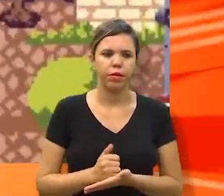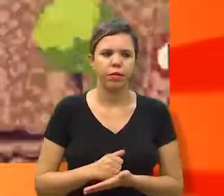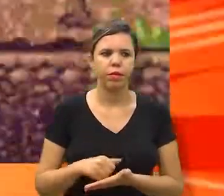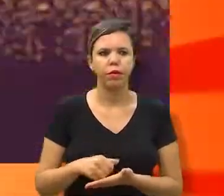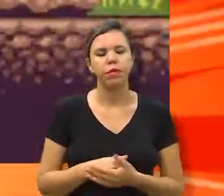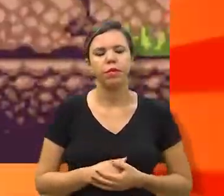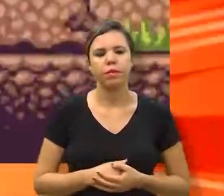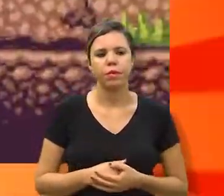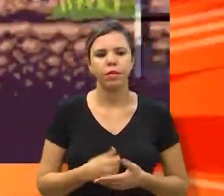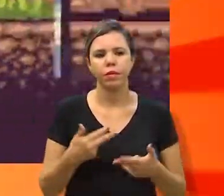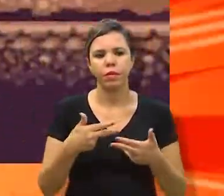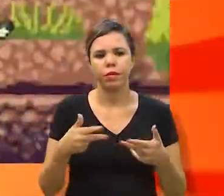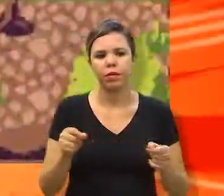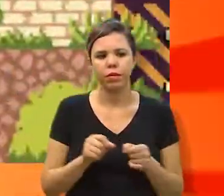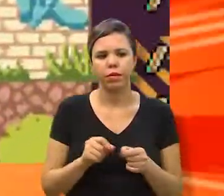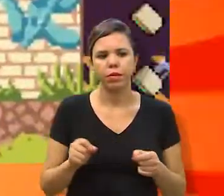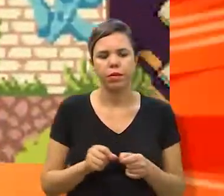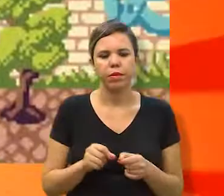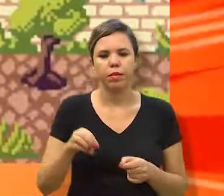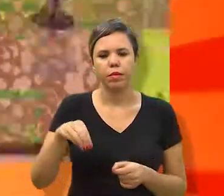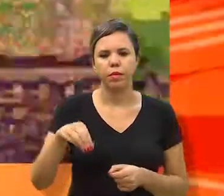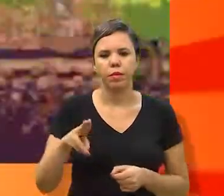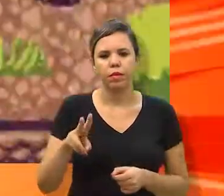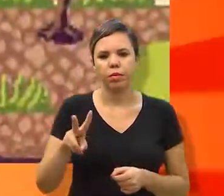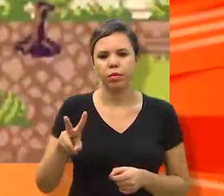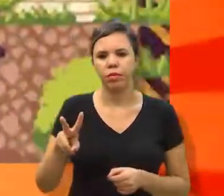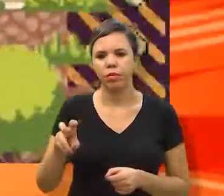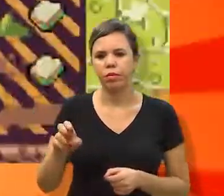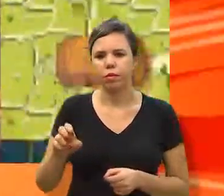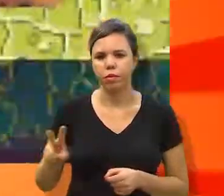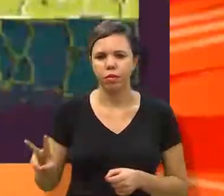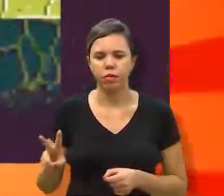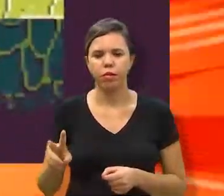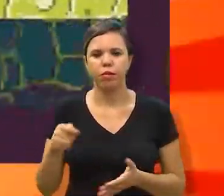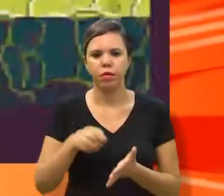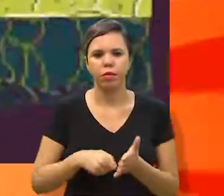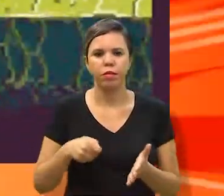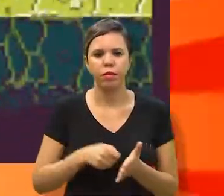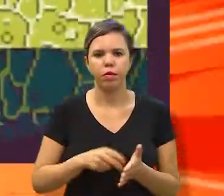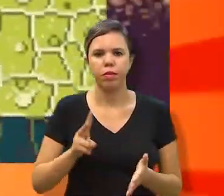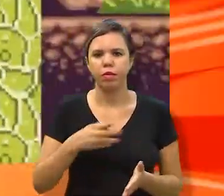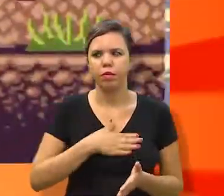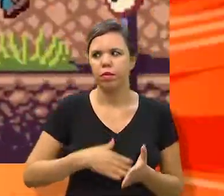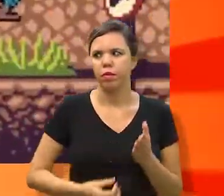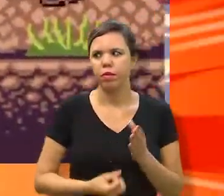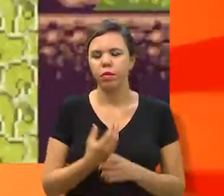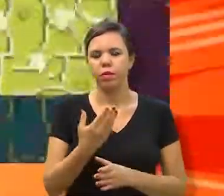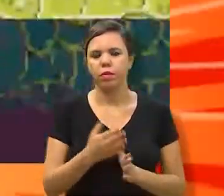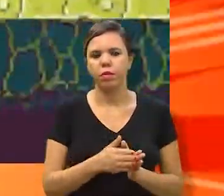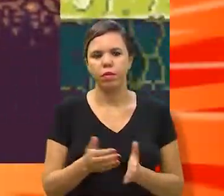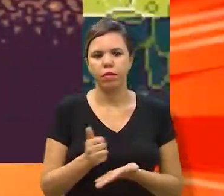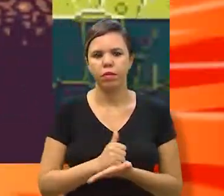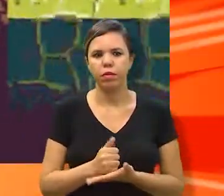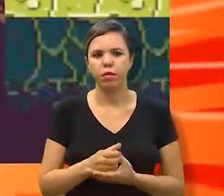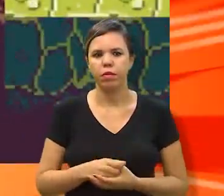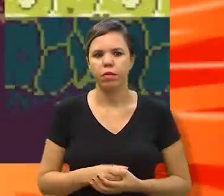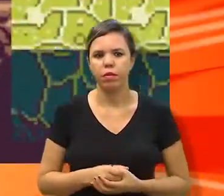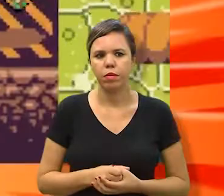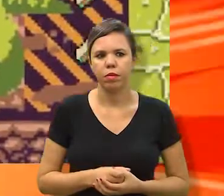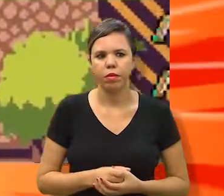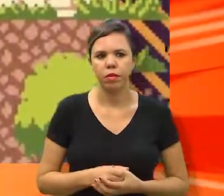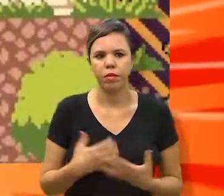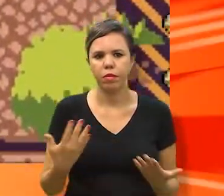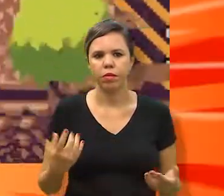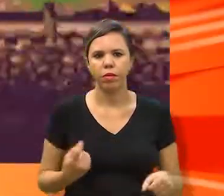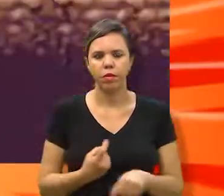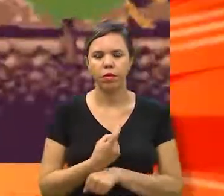Maker, tinha o Mugen, que é um sistema de fazer jogo de luta. Então eu sempre gostei de ficar criando jogos, né? E